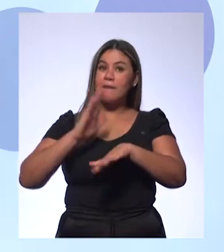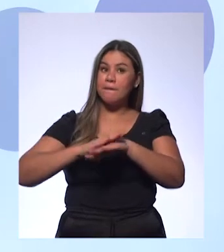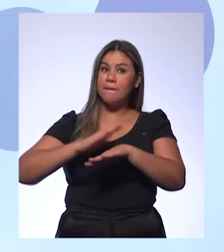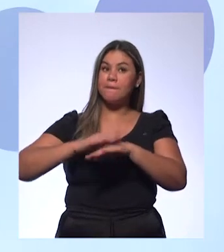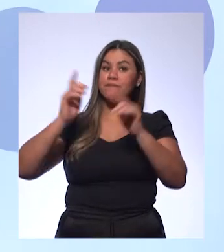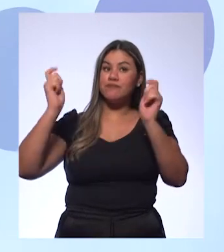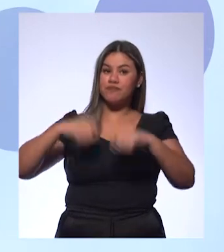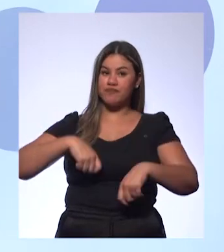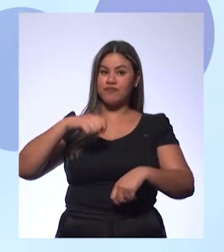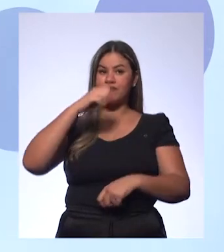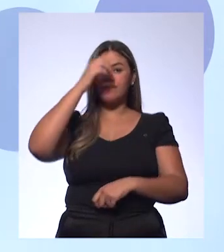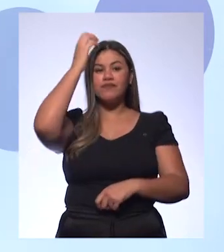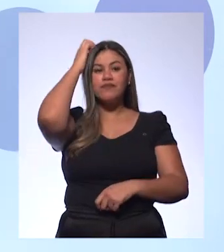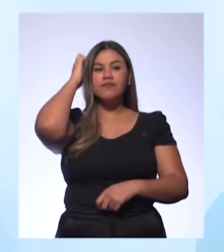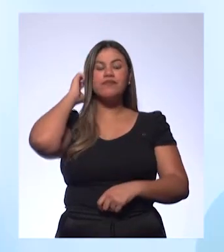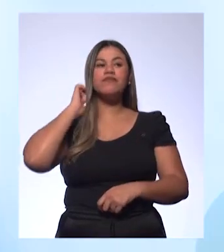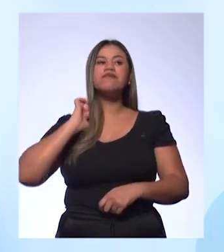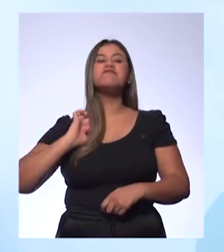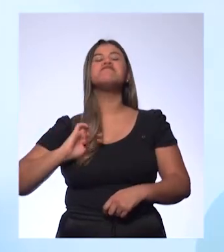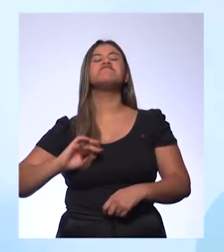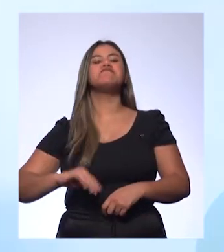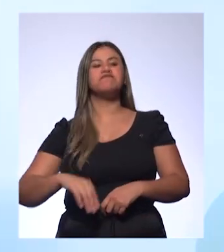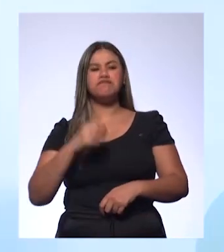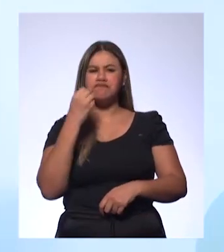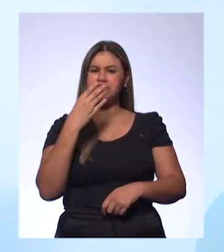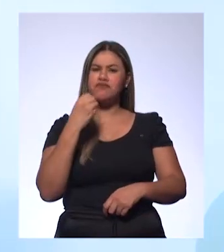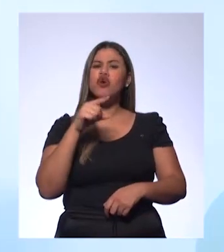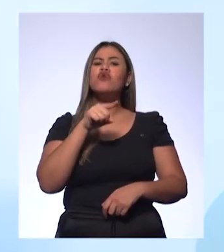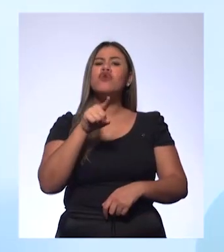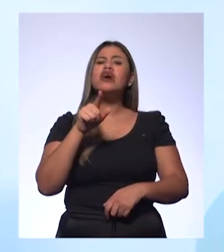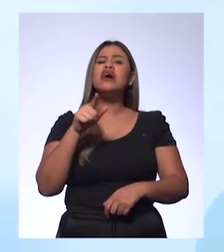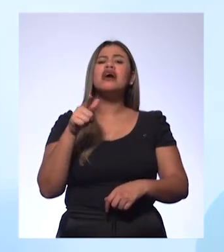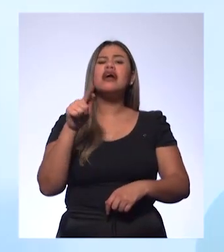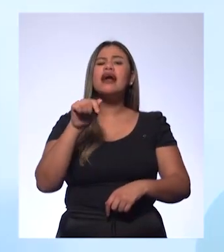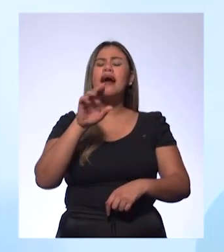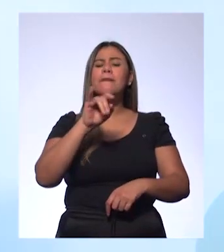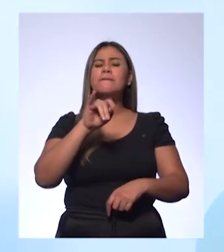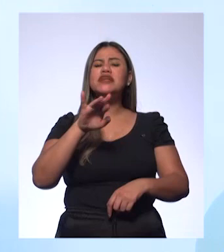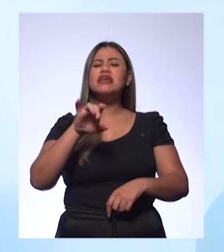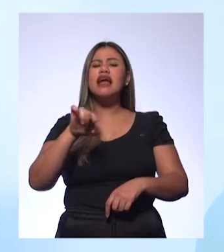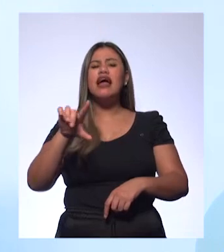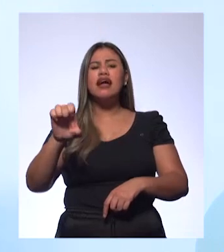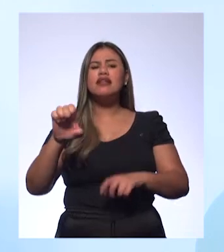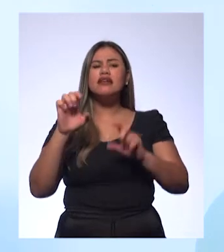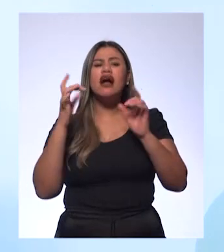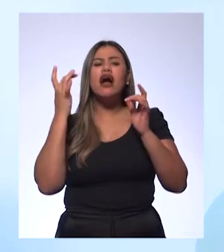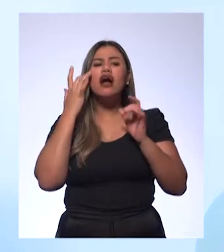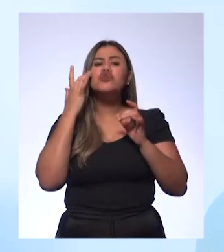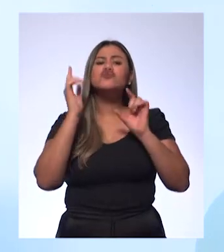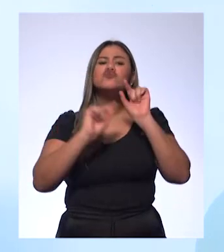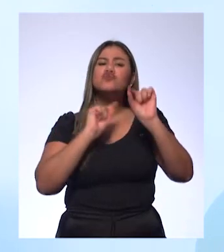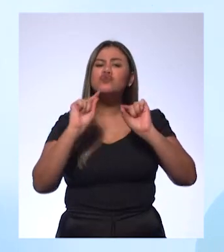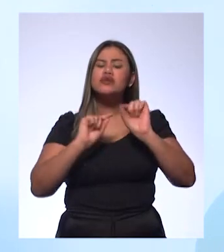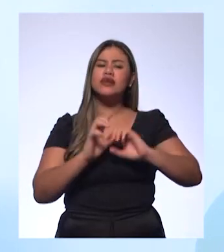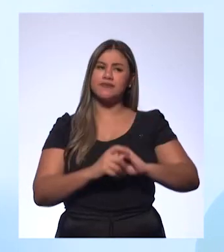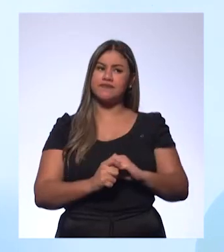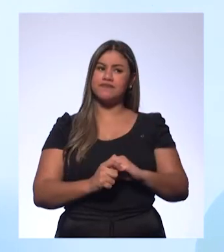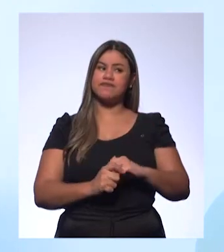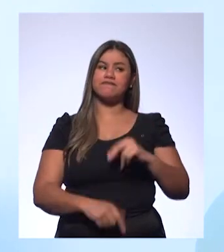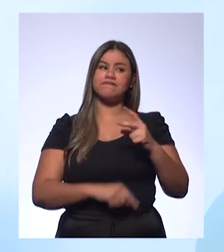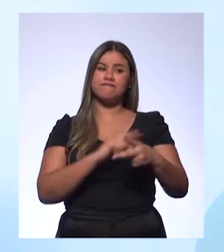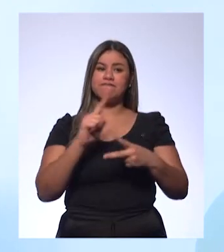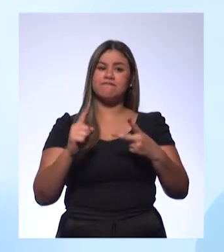realizadas. Eu achei muito bom. O que você achou, Gabriela? Interessante, né? Então, você vai se replanejar. Tem aqui uma